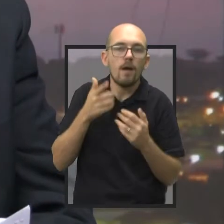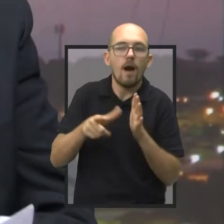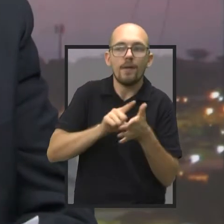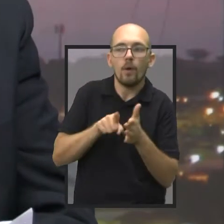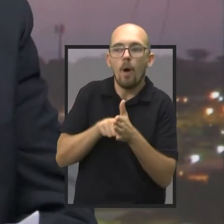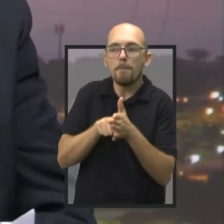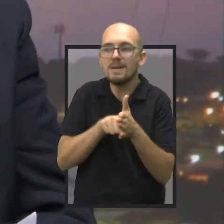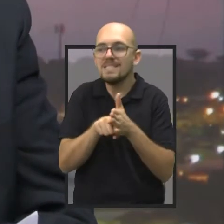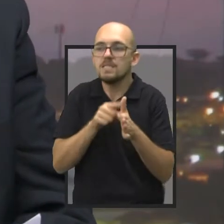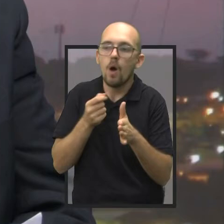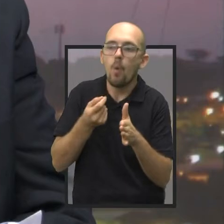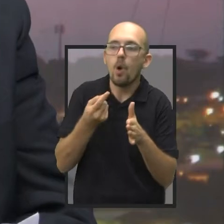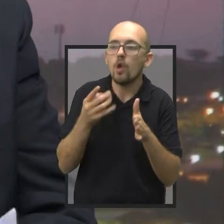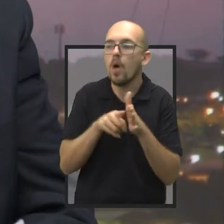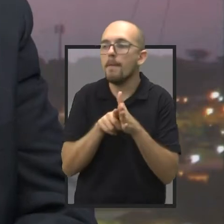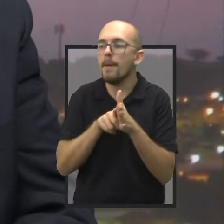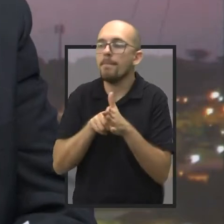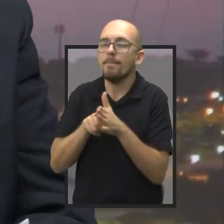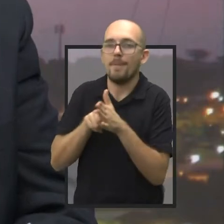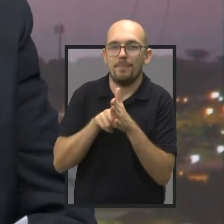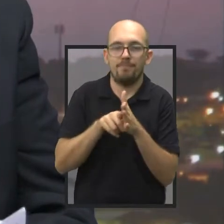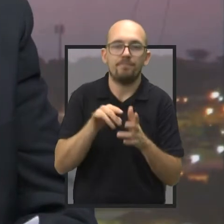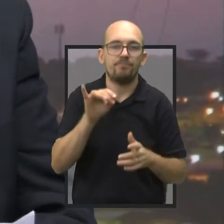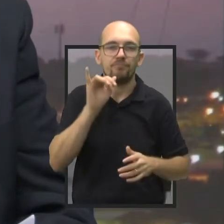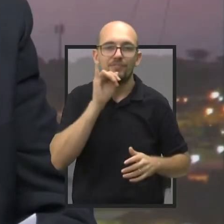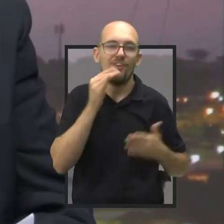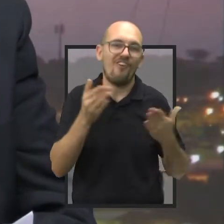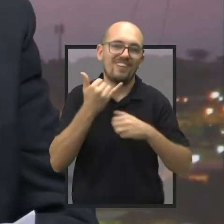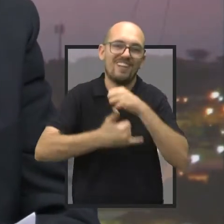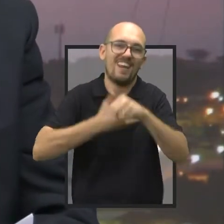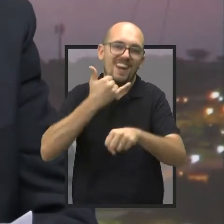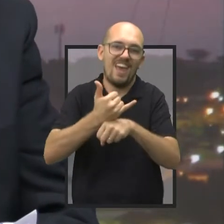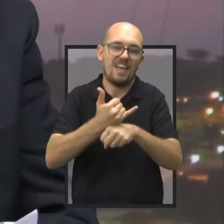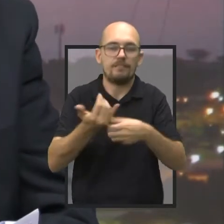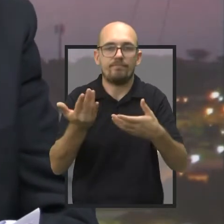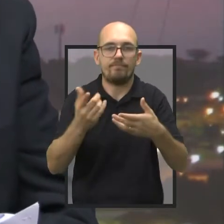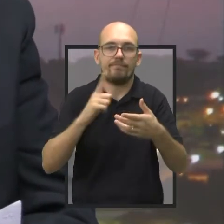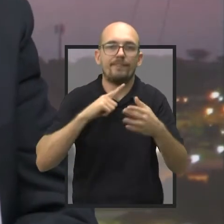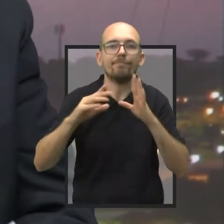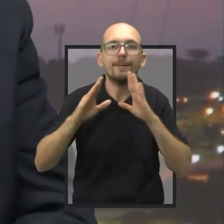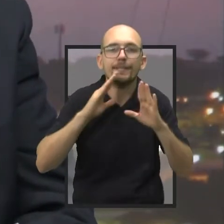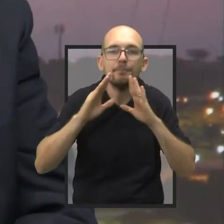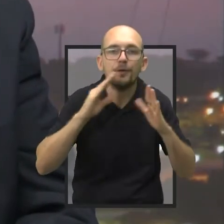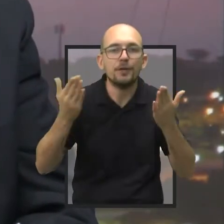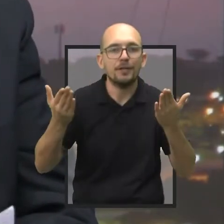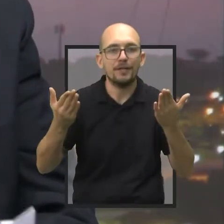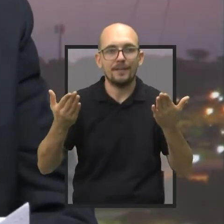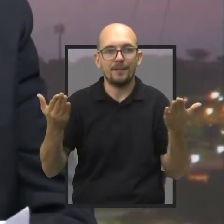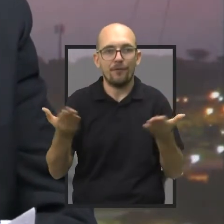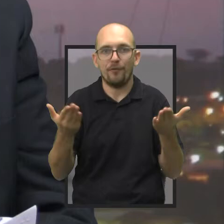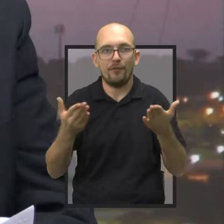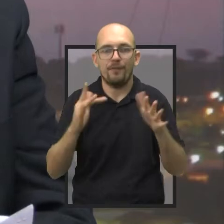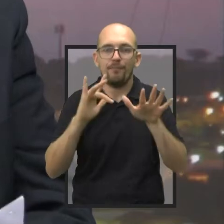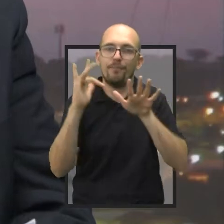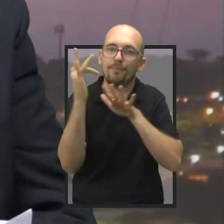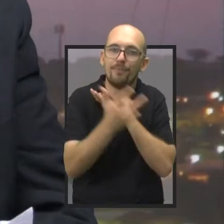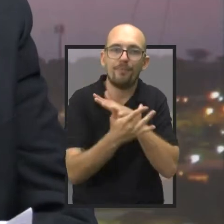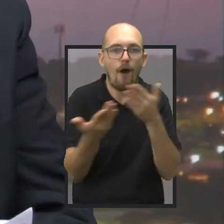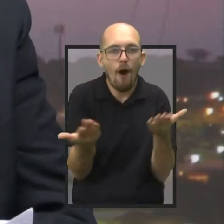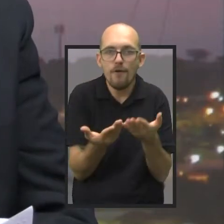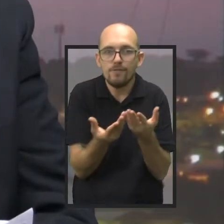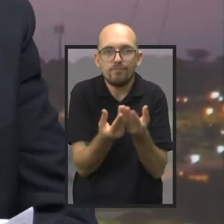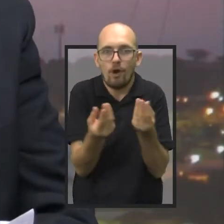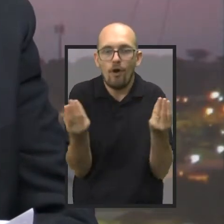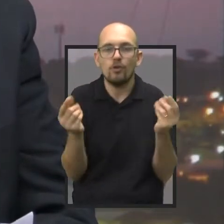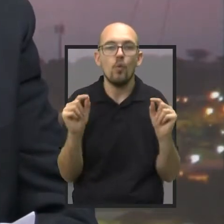pesquisa. Hoje, por exemplo, com o advento aí da internet, do Facebook, das mídias sociais,